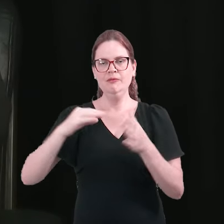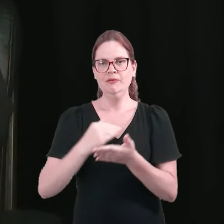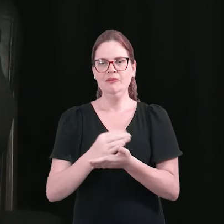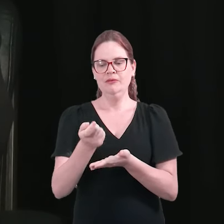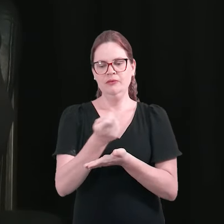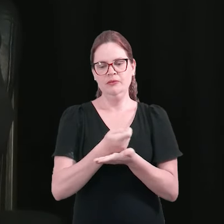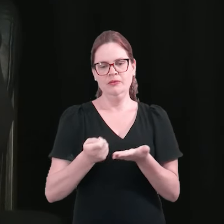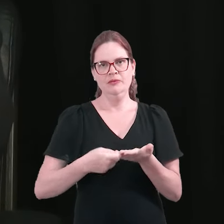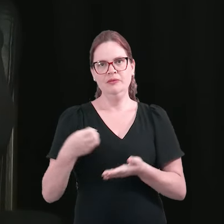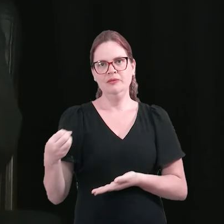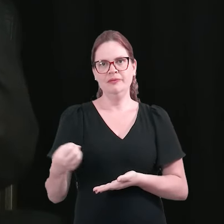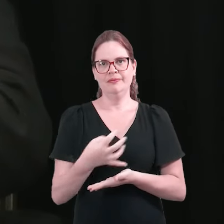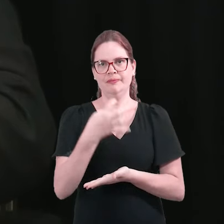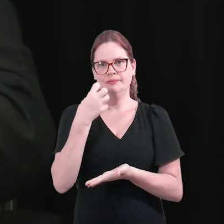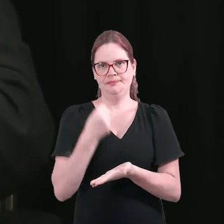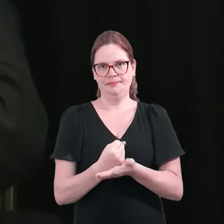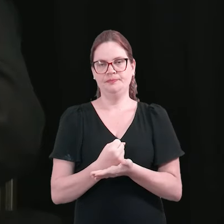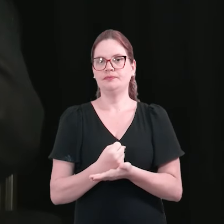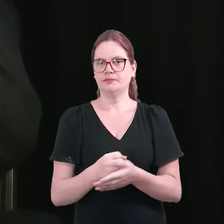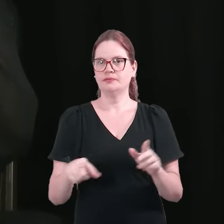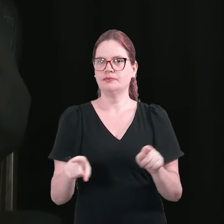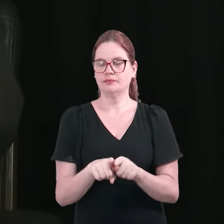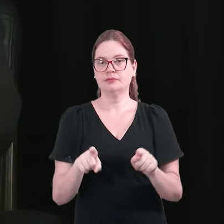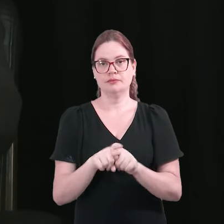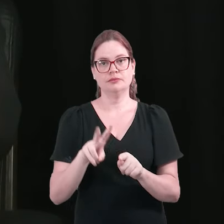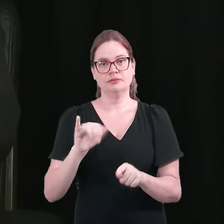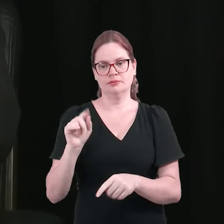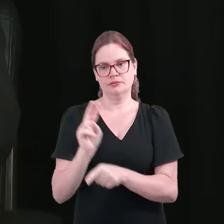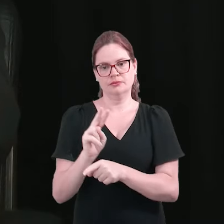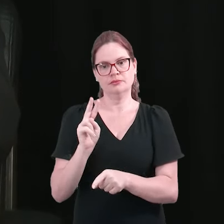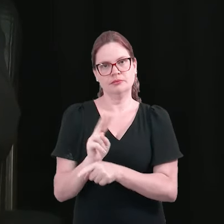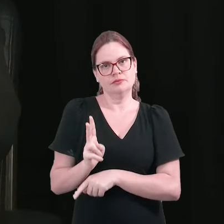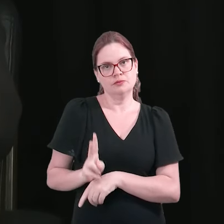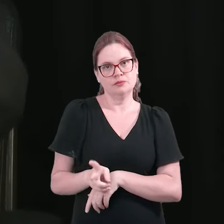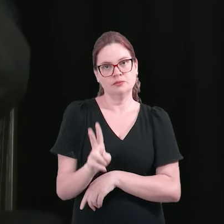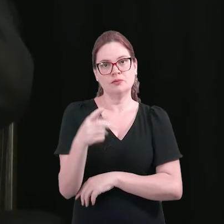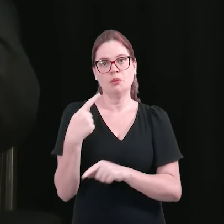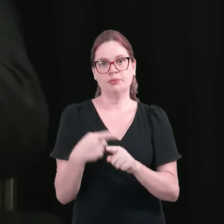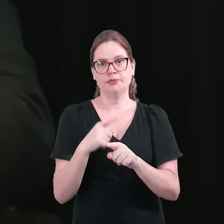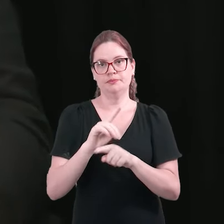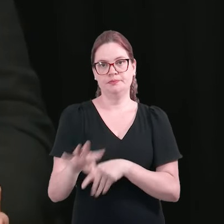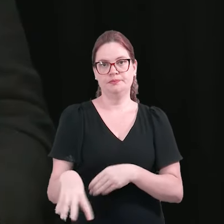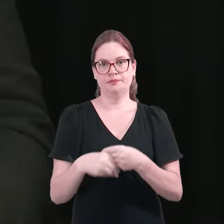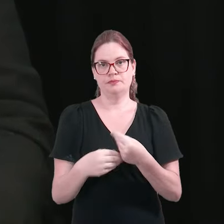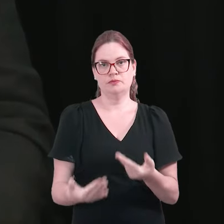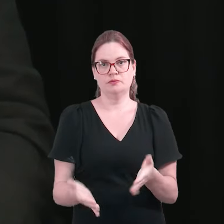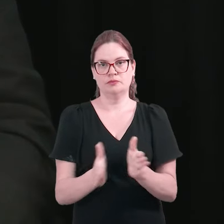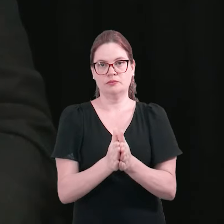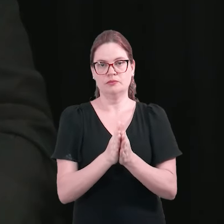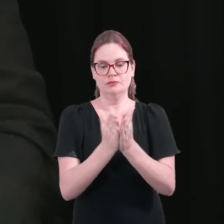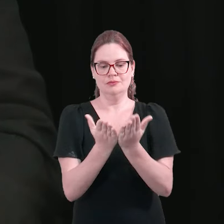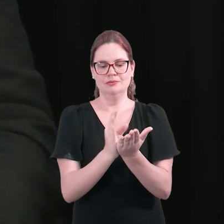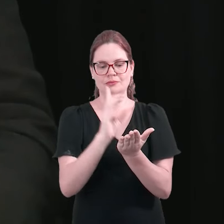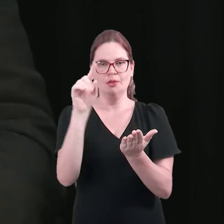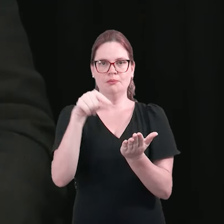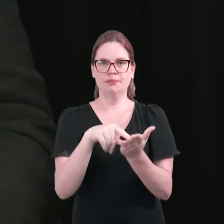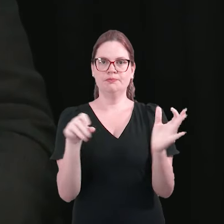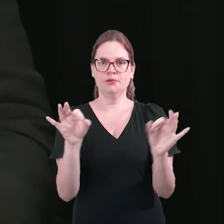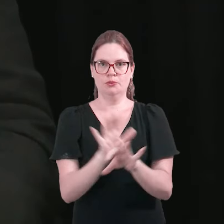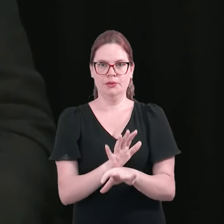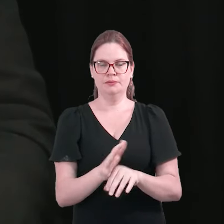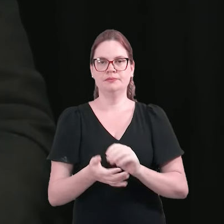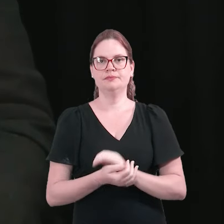Novo Testamento. E esse Novo Testamento ele também vai ser preservado, porque ele é a composição da palavra de Deus na